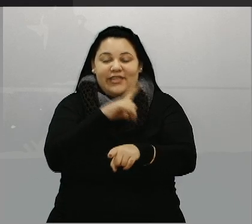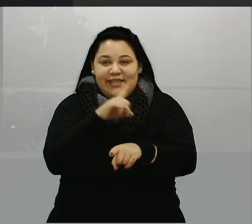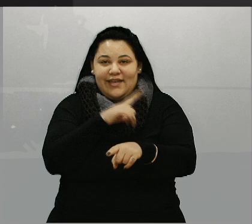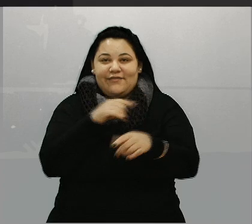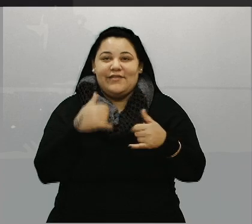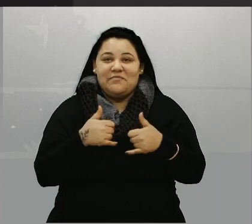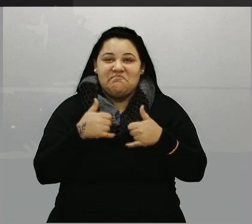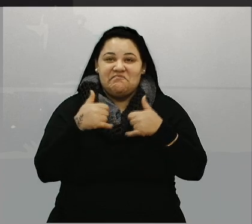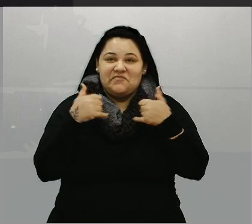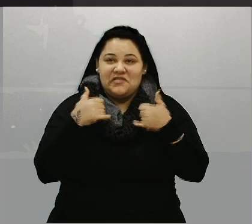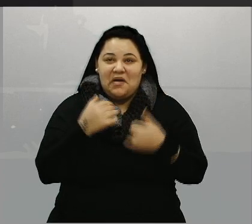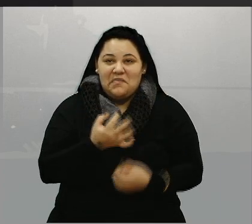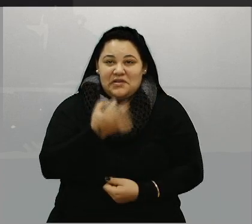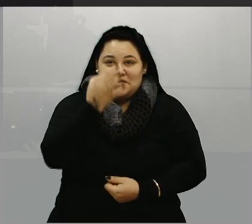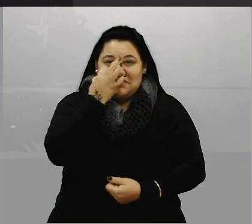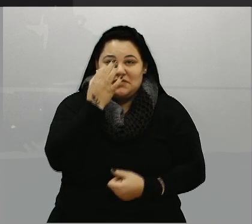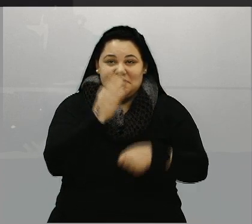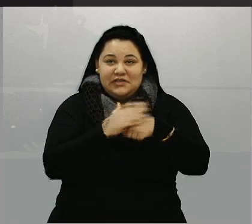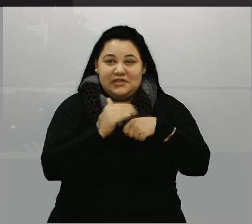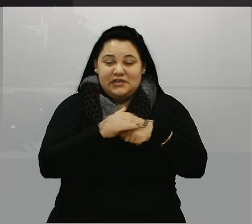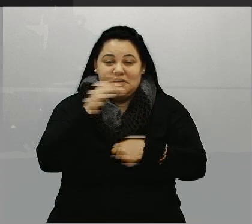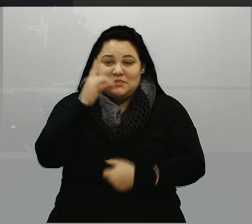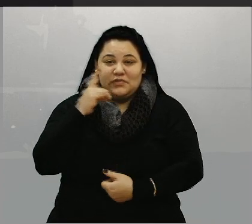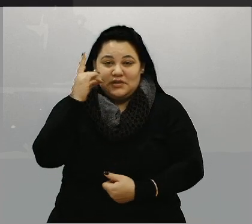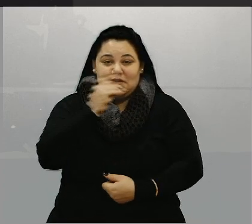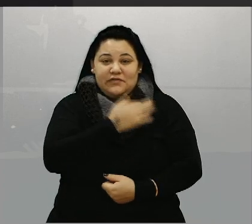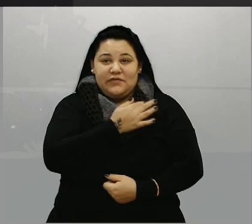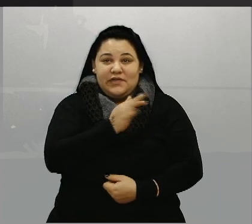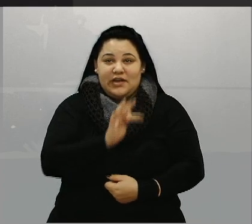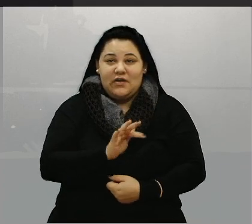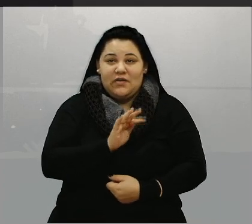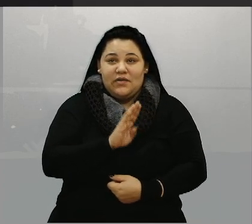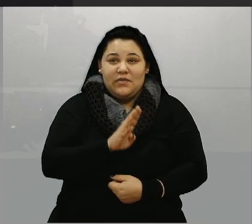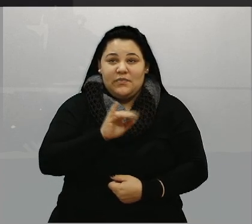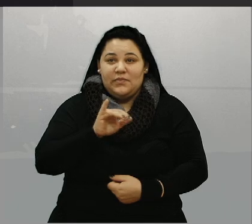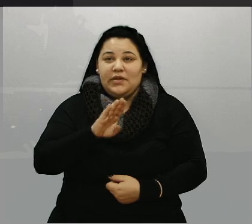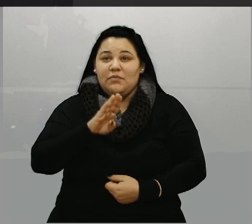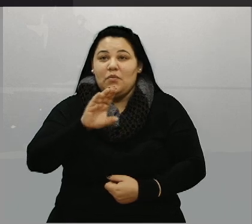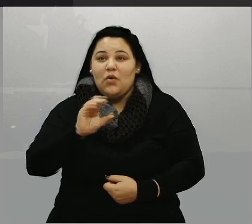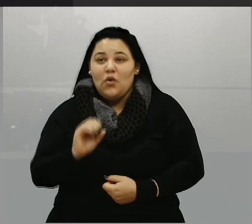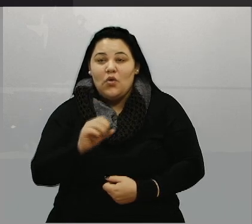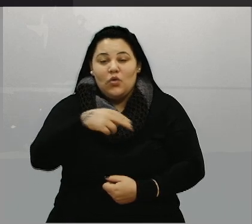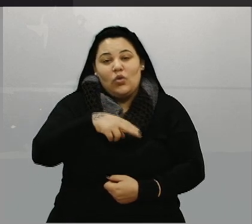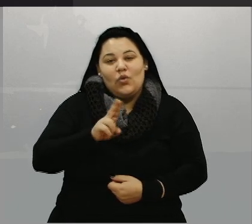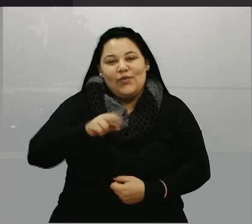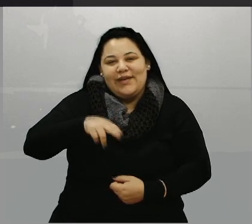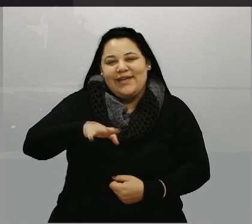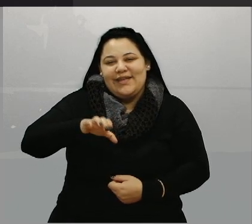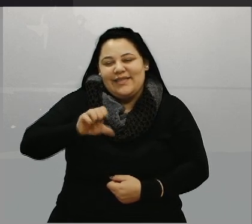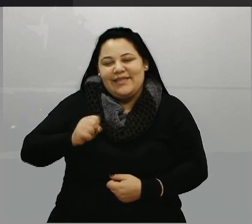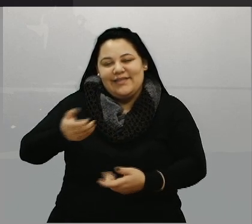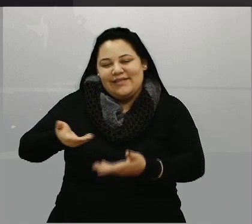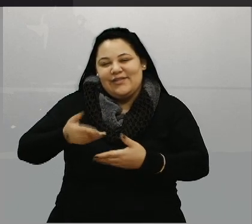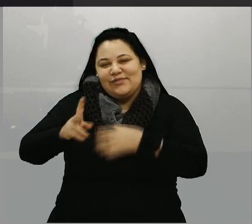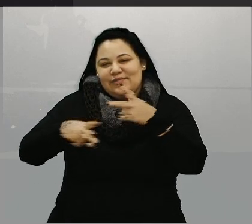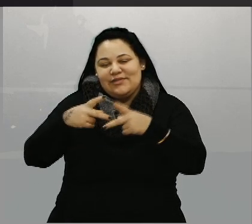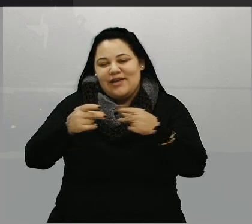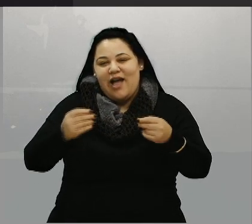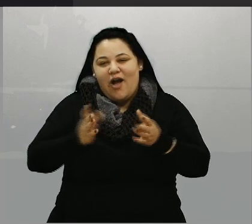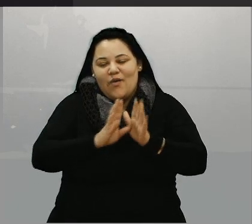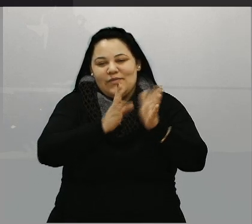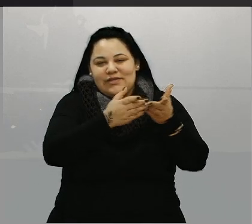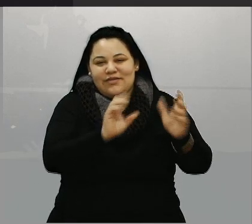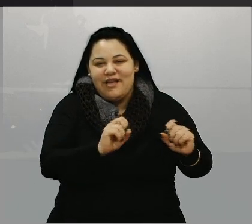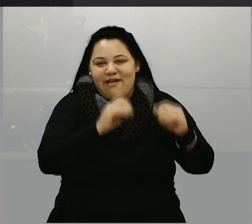de termos a presença do nosso querido deputado federal Bibo Nunes, que nos presenteou, presenteou a comissão da Festa